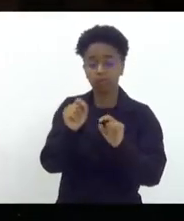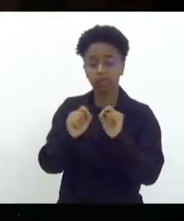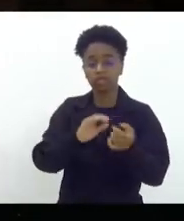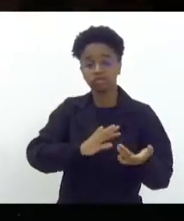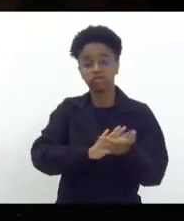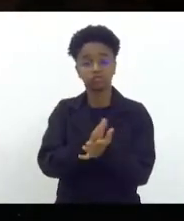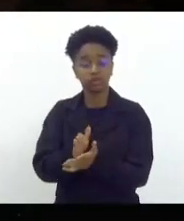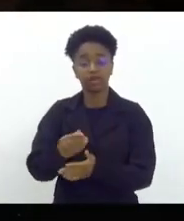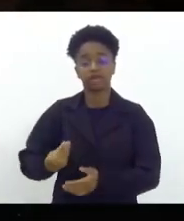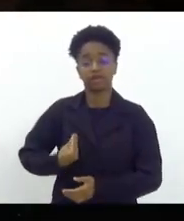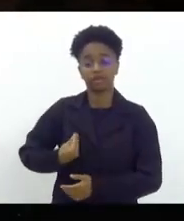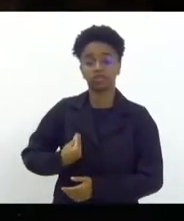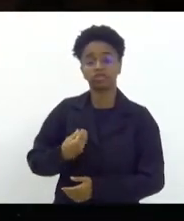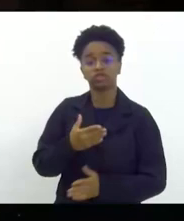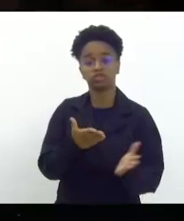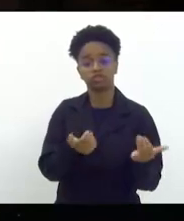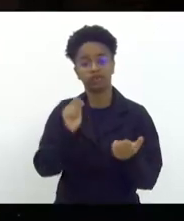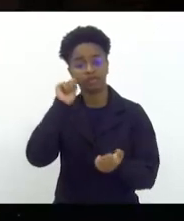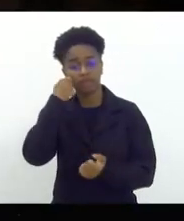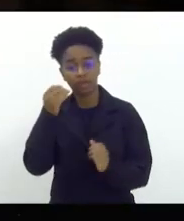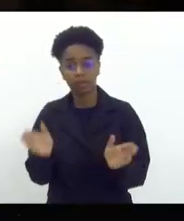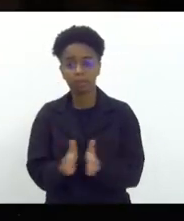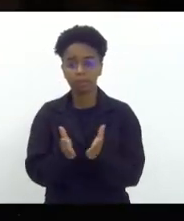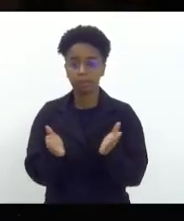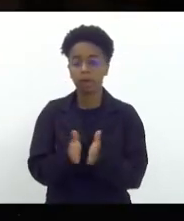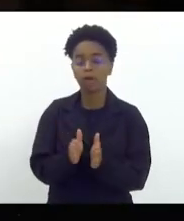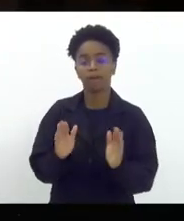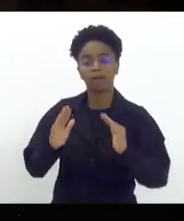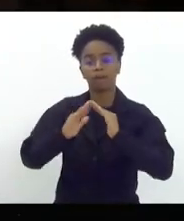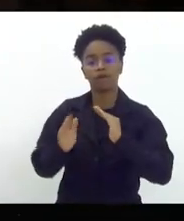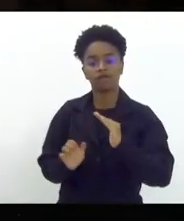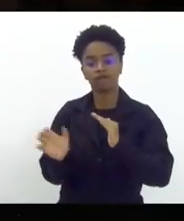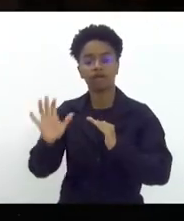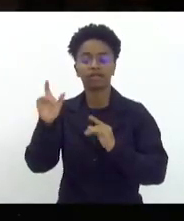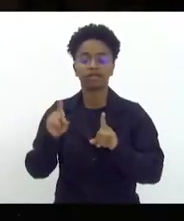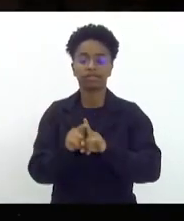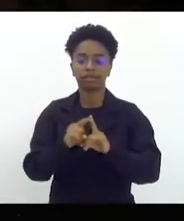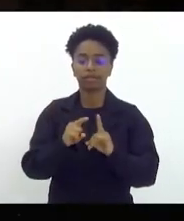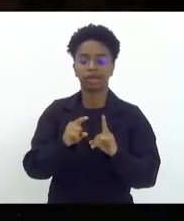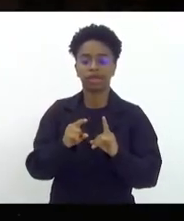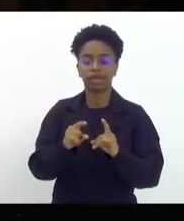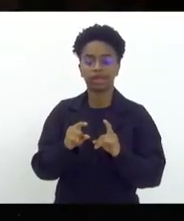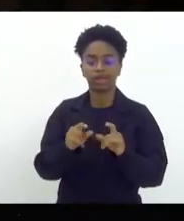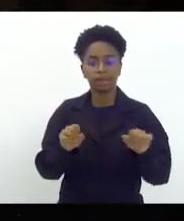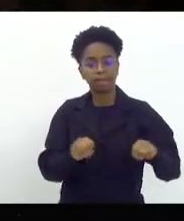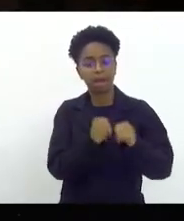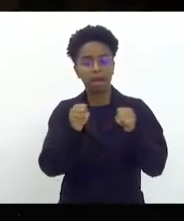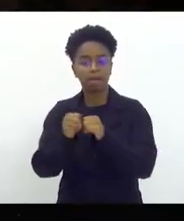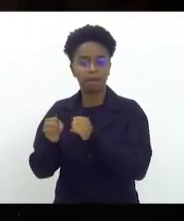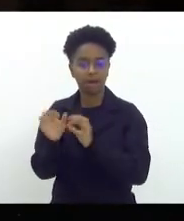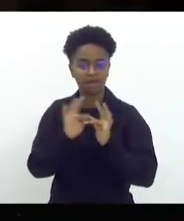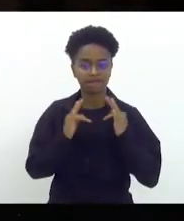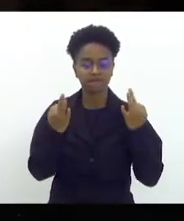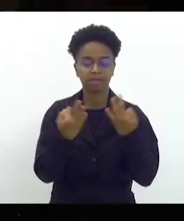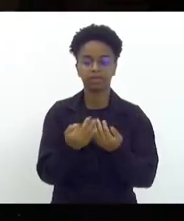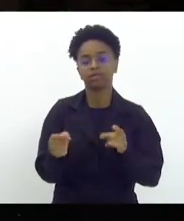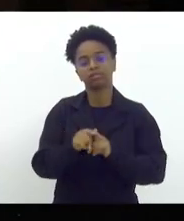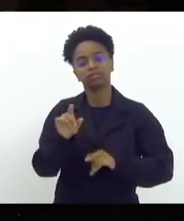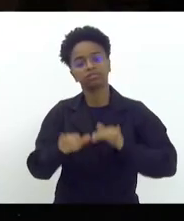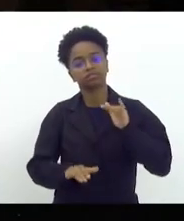pobres periféricos desestabilizando inclusive é núcleos familiares e muitas